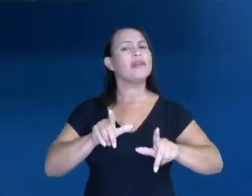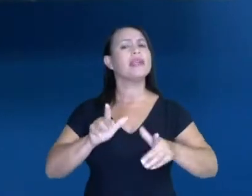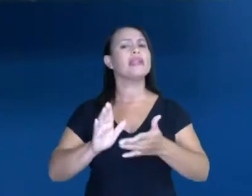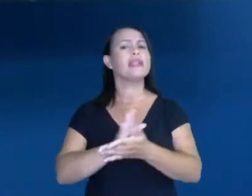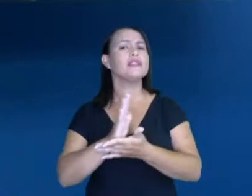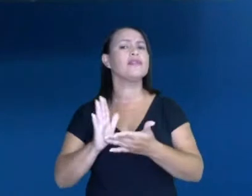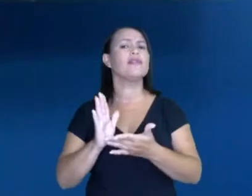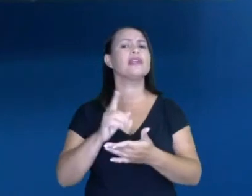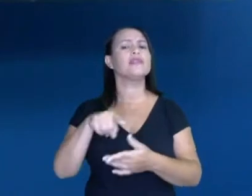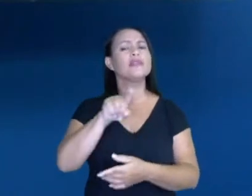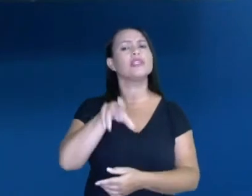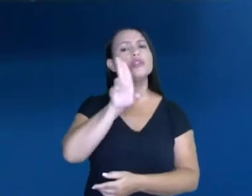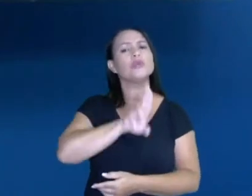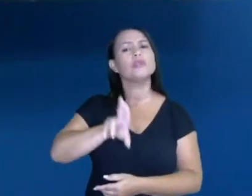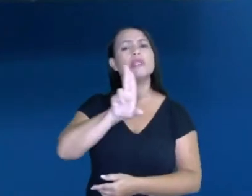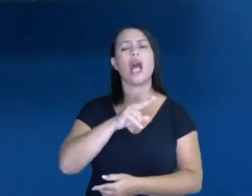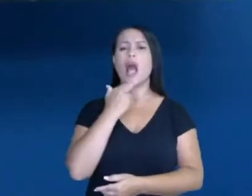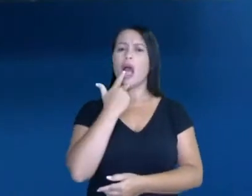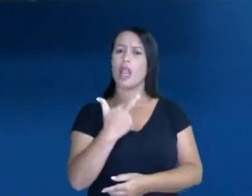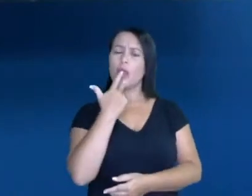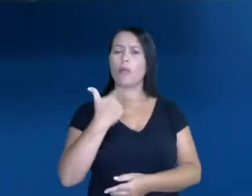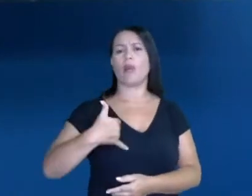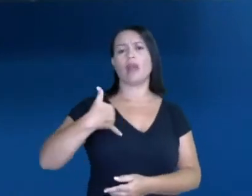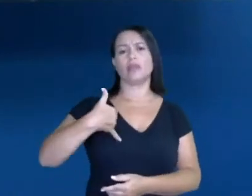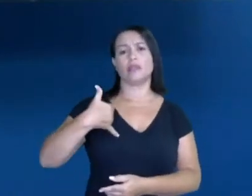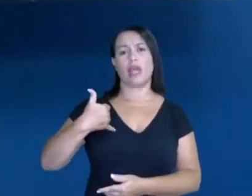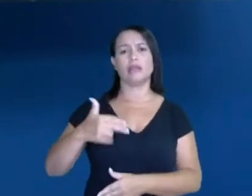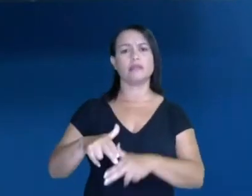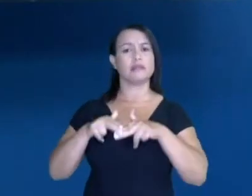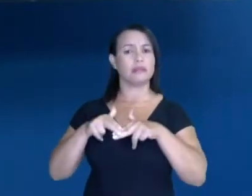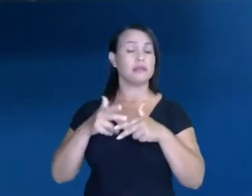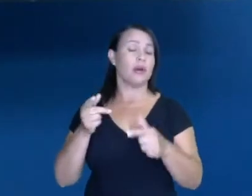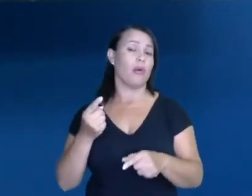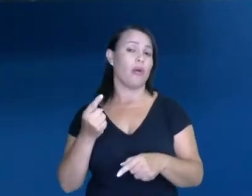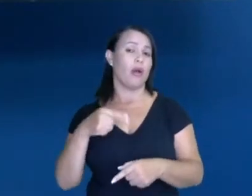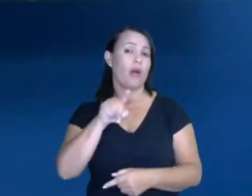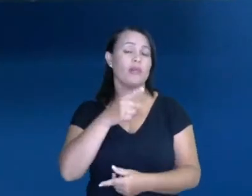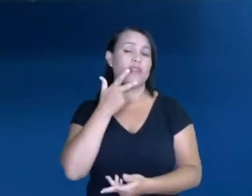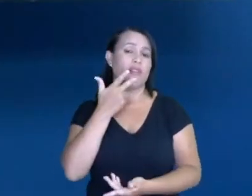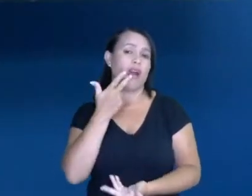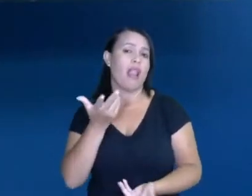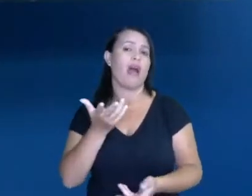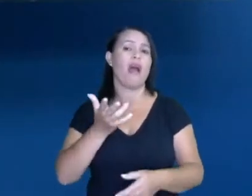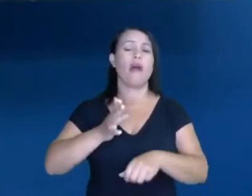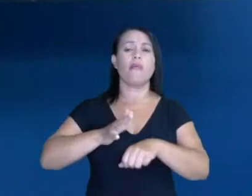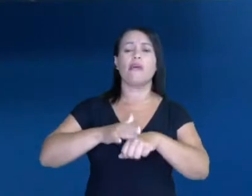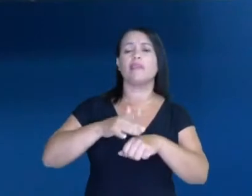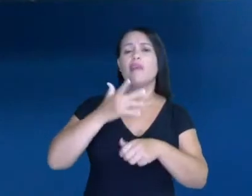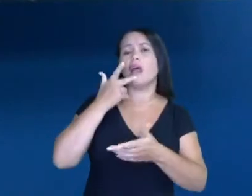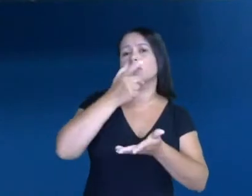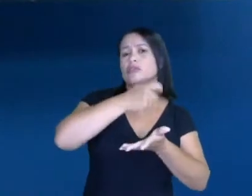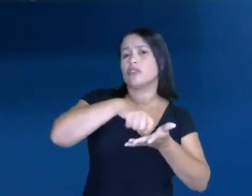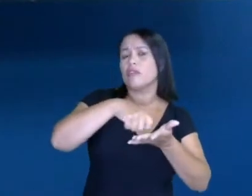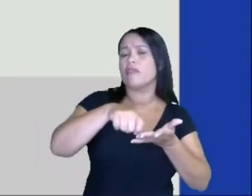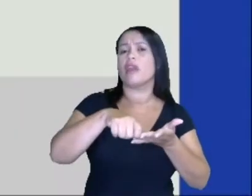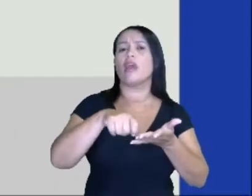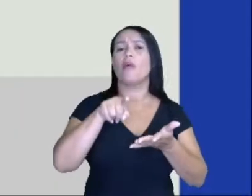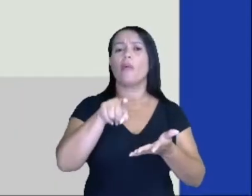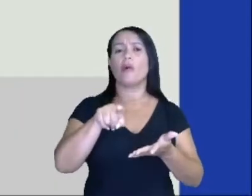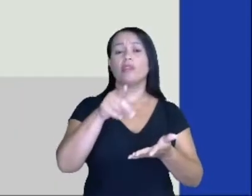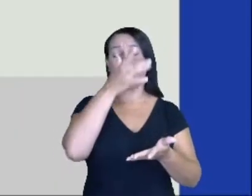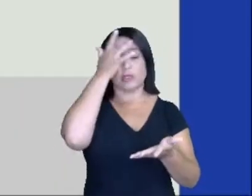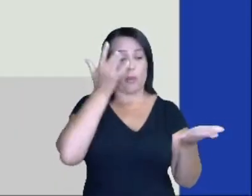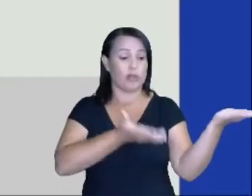na forma de você usar a língua por conta da idade, ou seja, a forma de você falar, a forma de você escrever, quando você